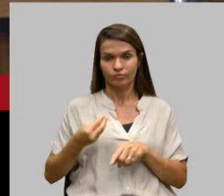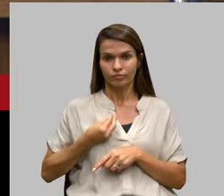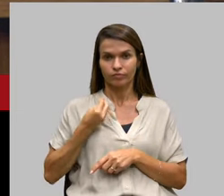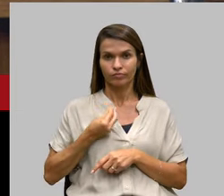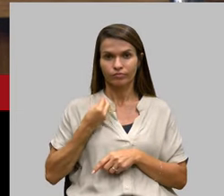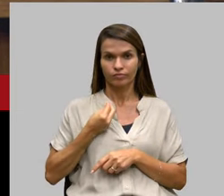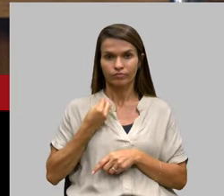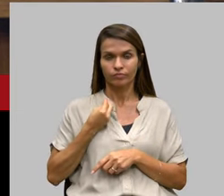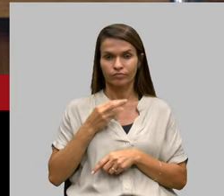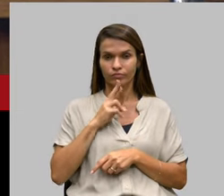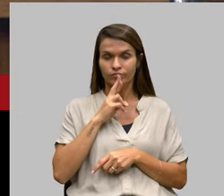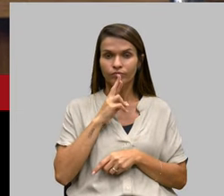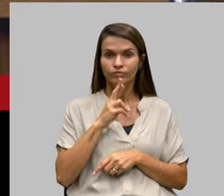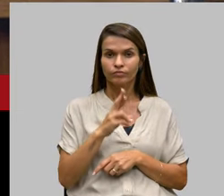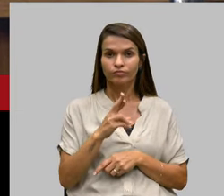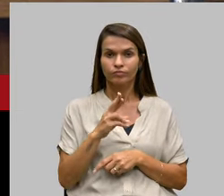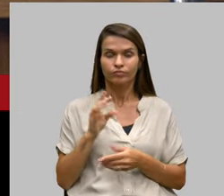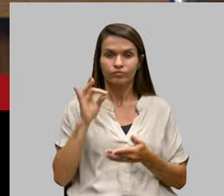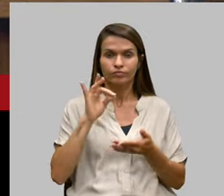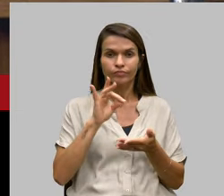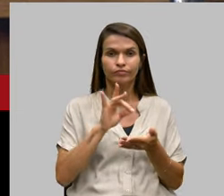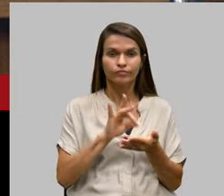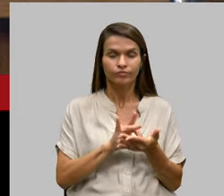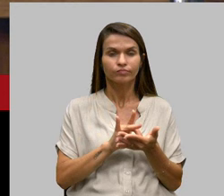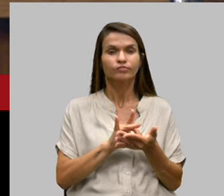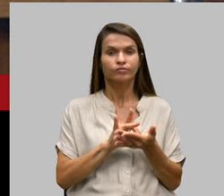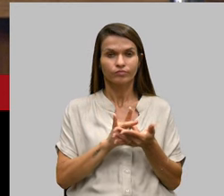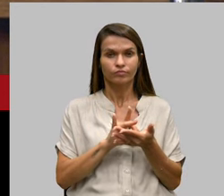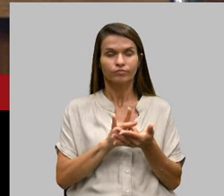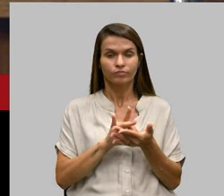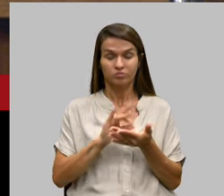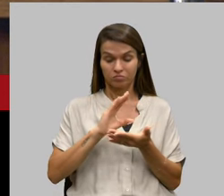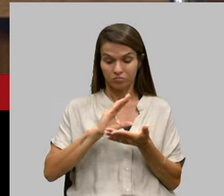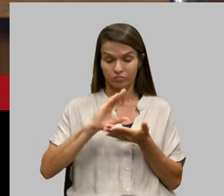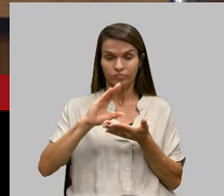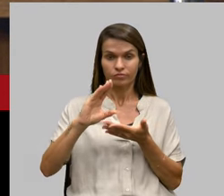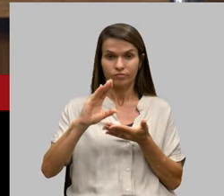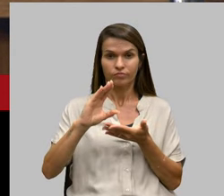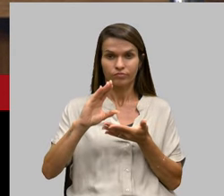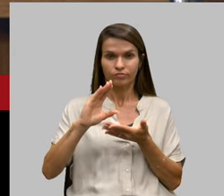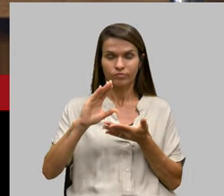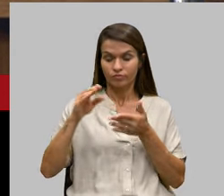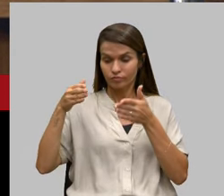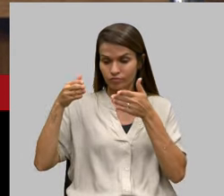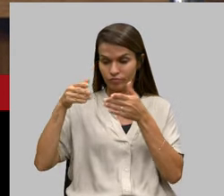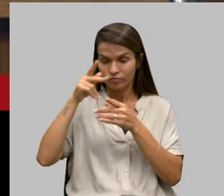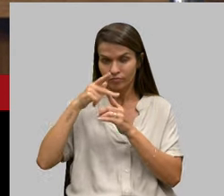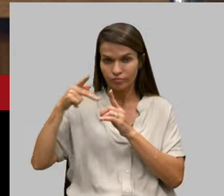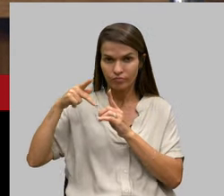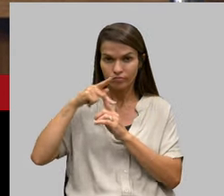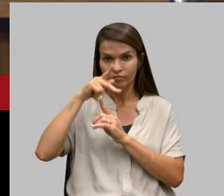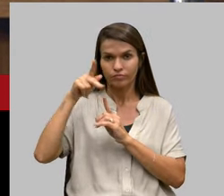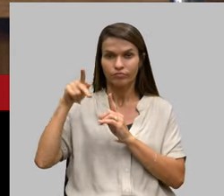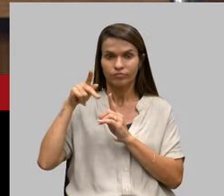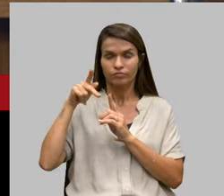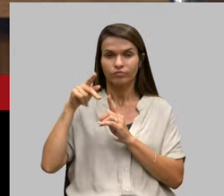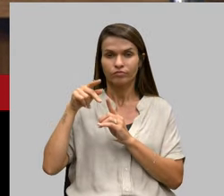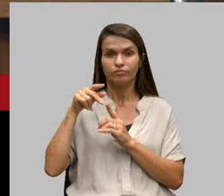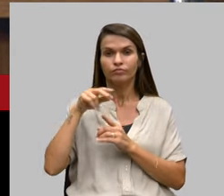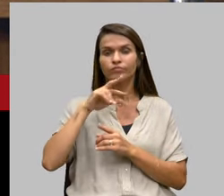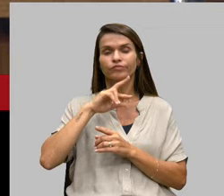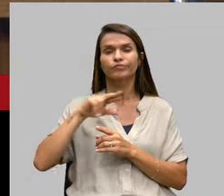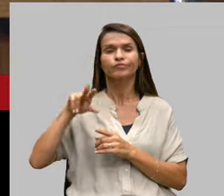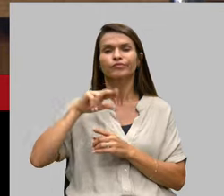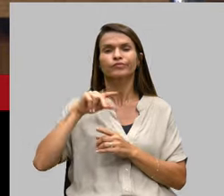dos resultados efetivamente desses recursos para a Previdência mas não como o Niterói fez